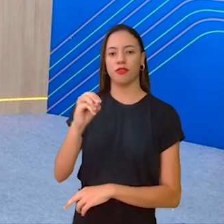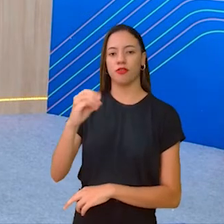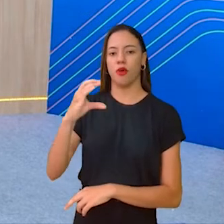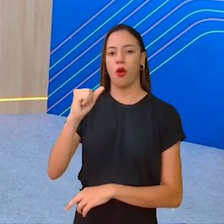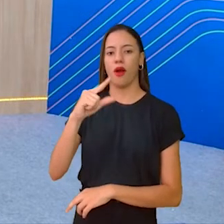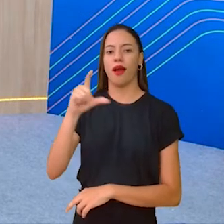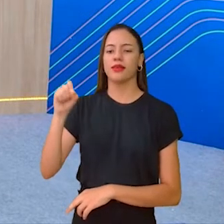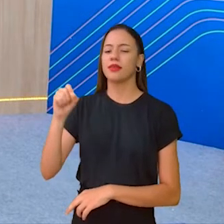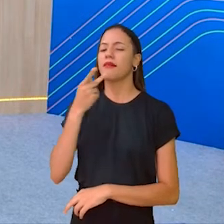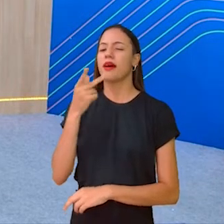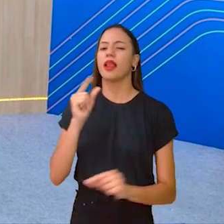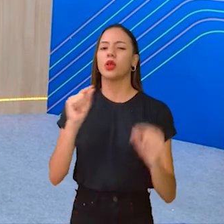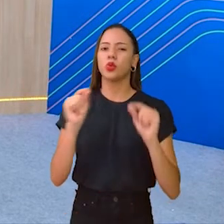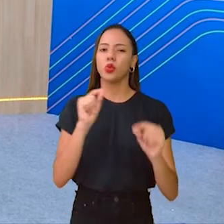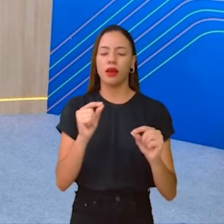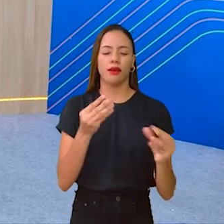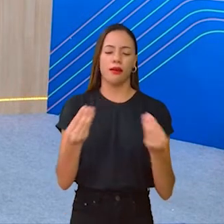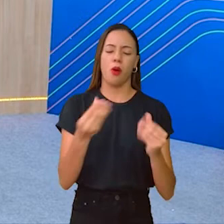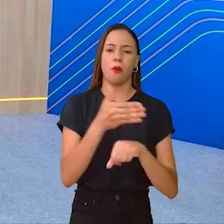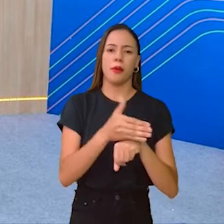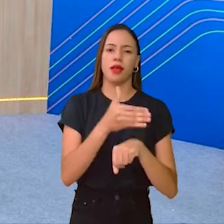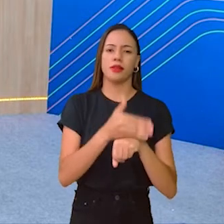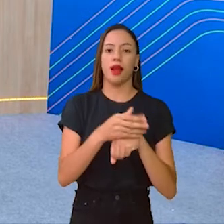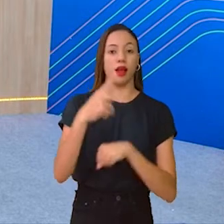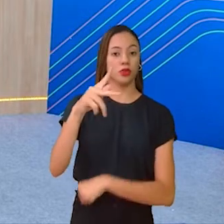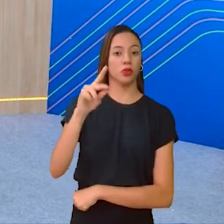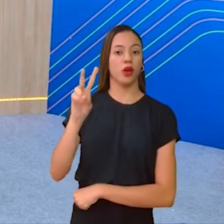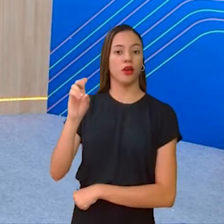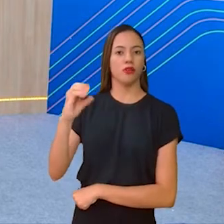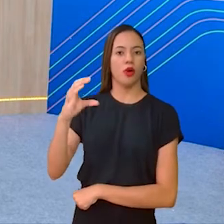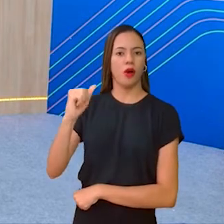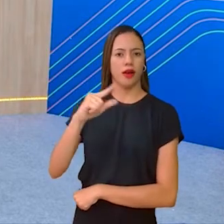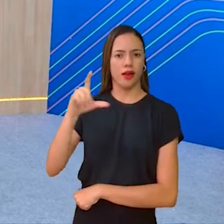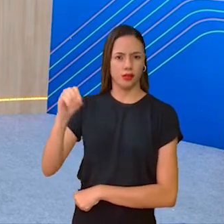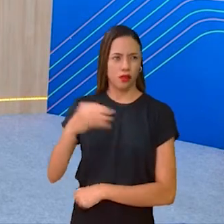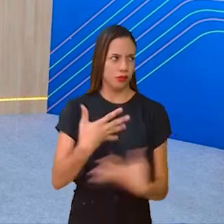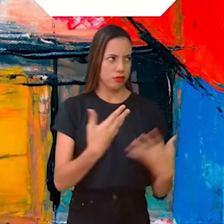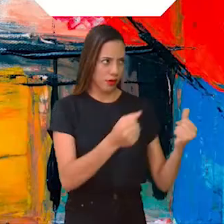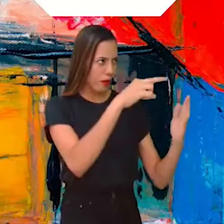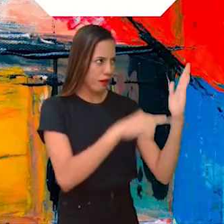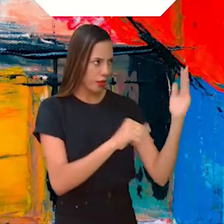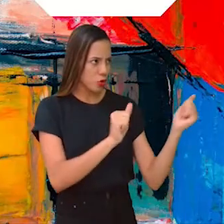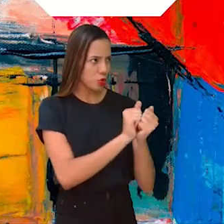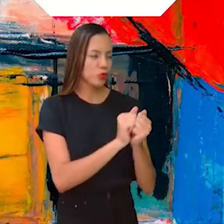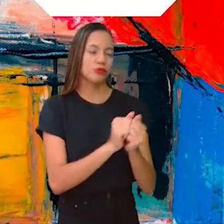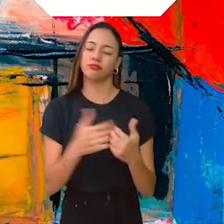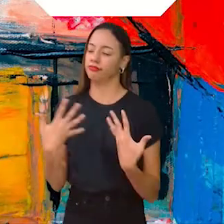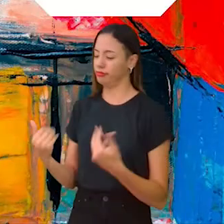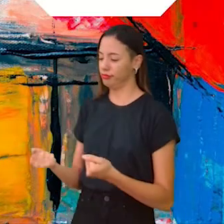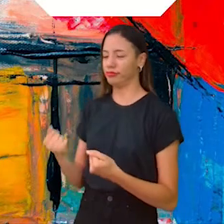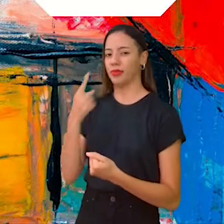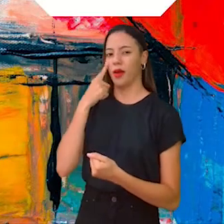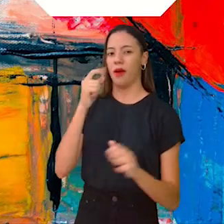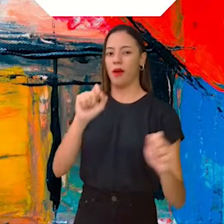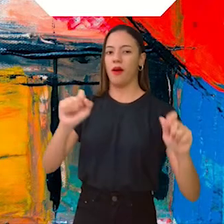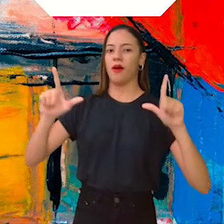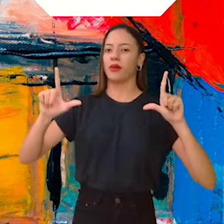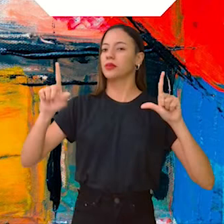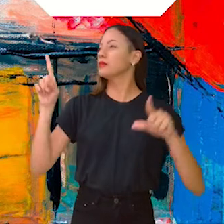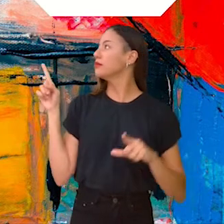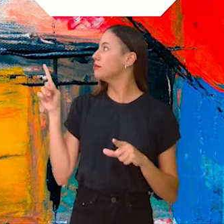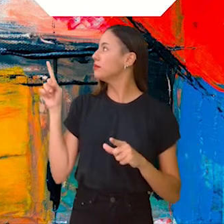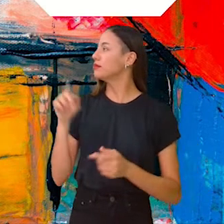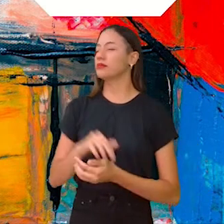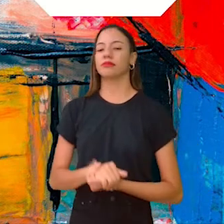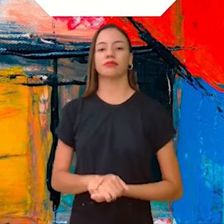de como descobrir ou de como exercitar melhor a sua vocação. Vamos ler junto? Vai chegar na tela aí para ficar, isso, tá mais nítido. Então, vamos